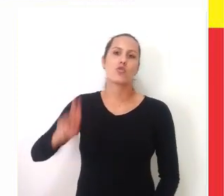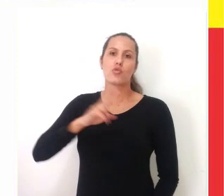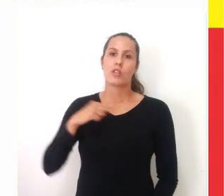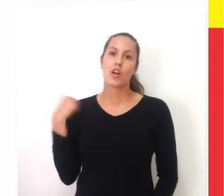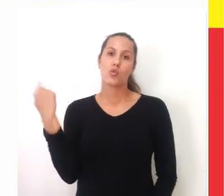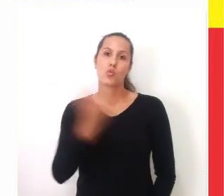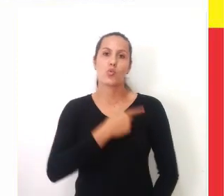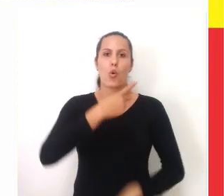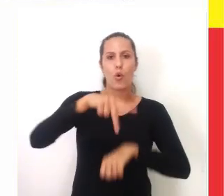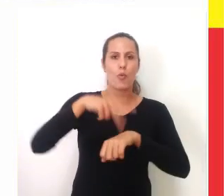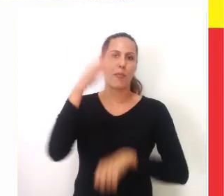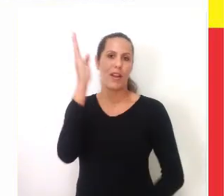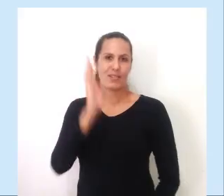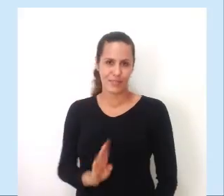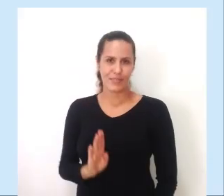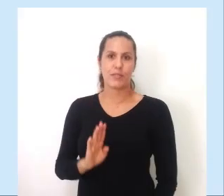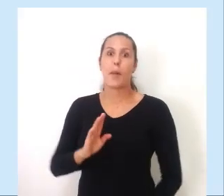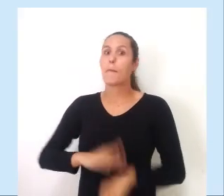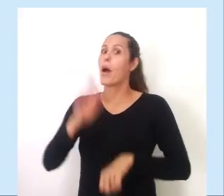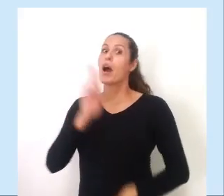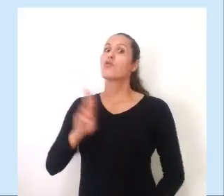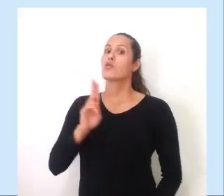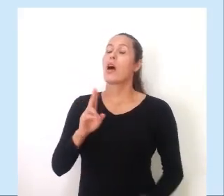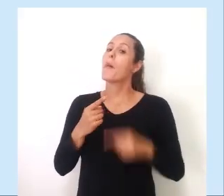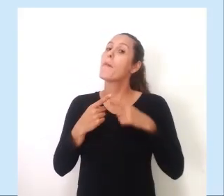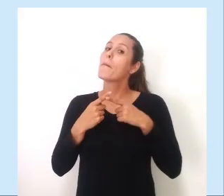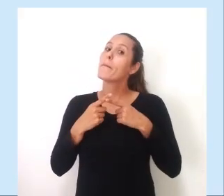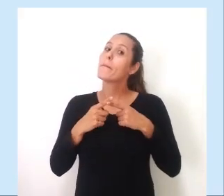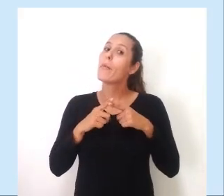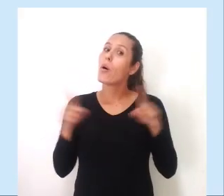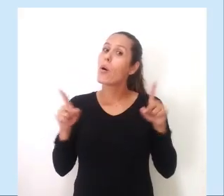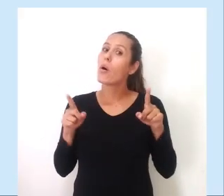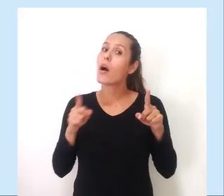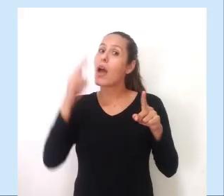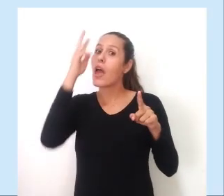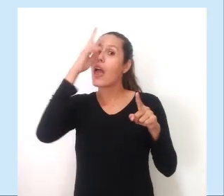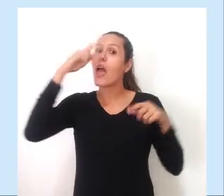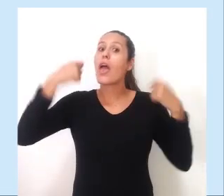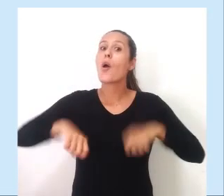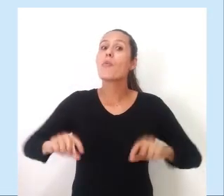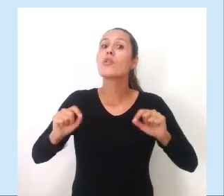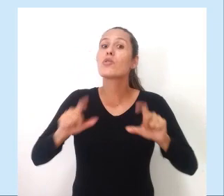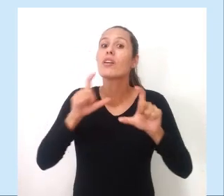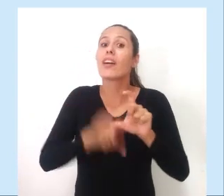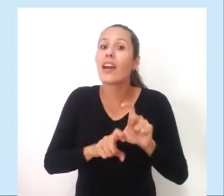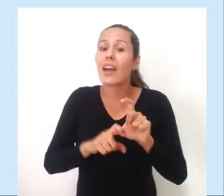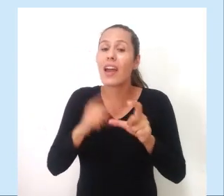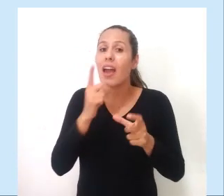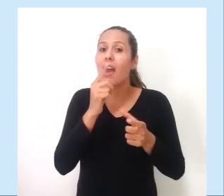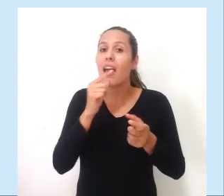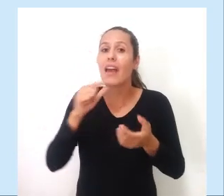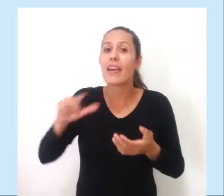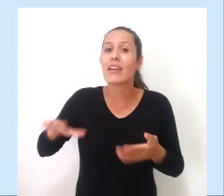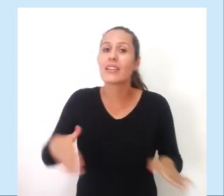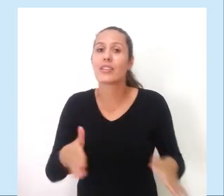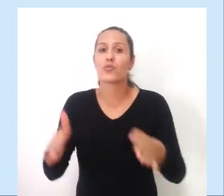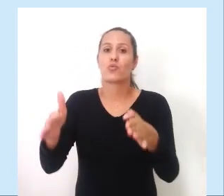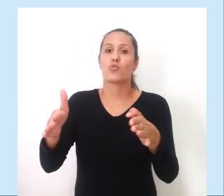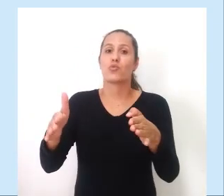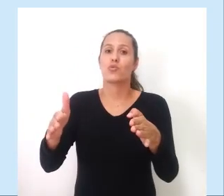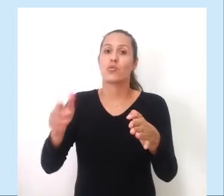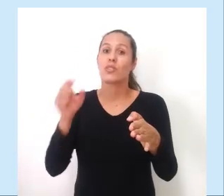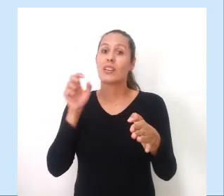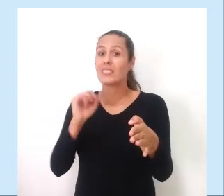utilizada no nosso país. Porém, eu preciso dos rios. Rios,